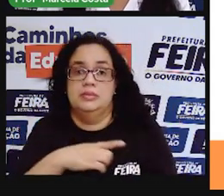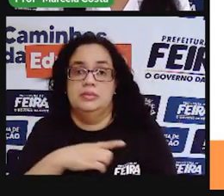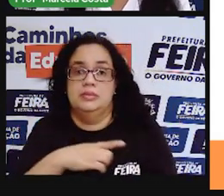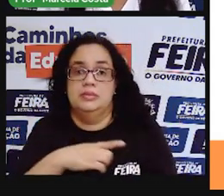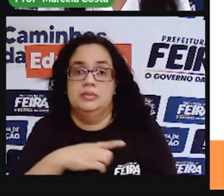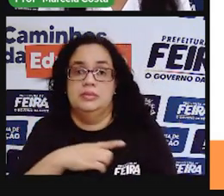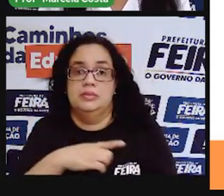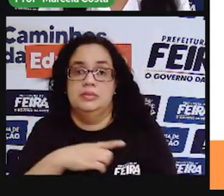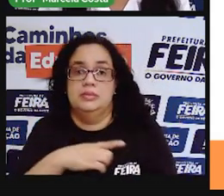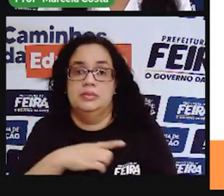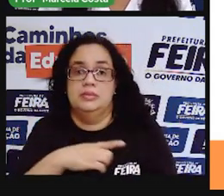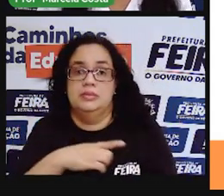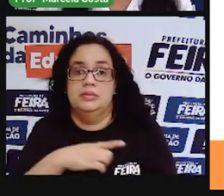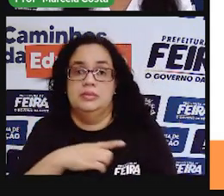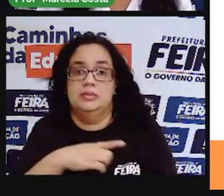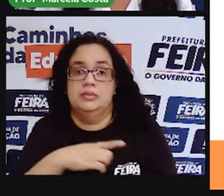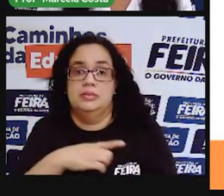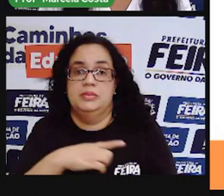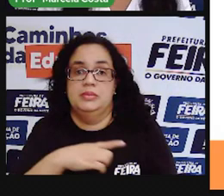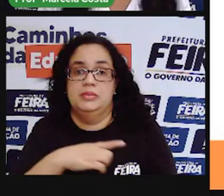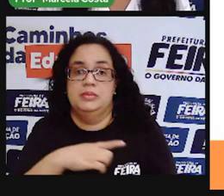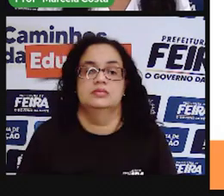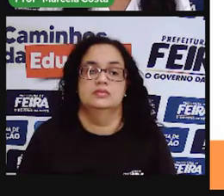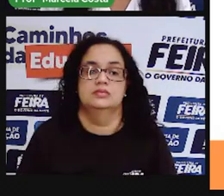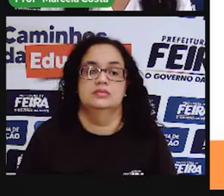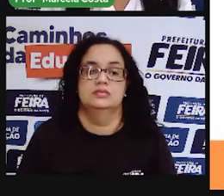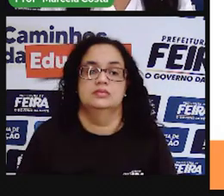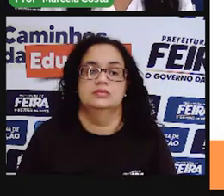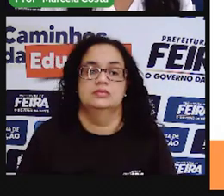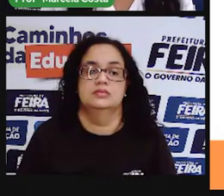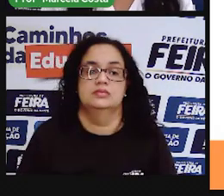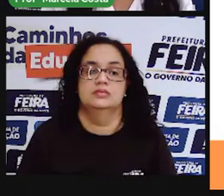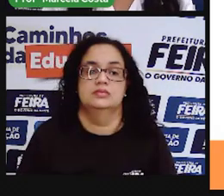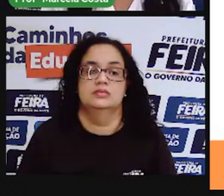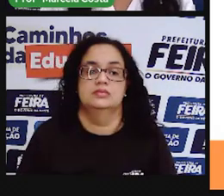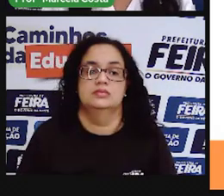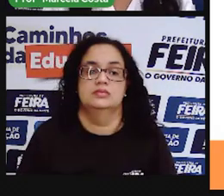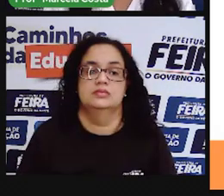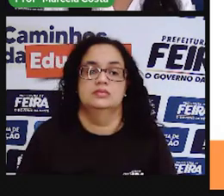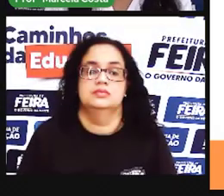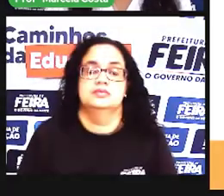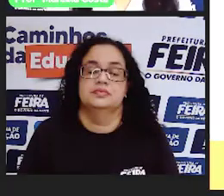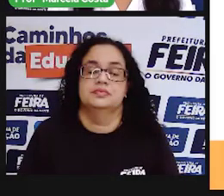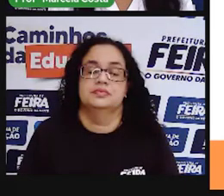está simbolizando que é um perigo. Você tem que ficar em alerta.